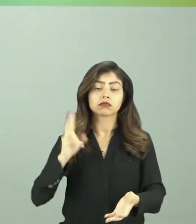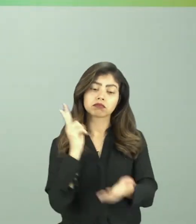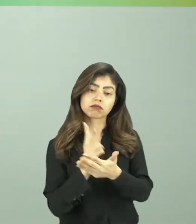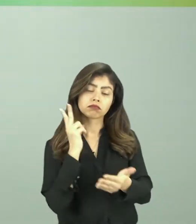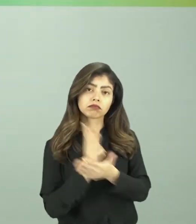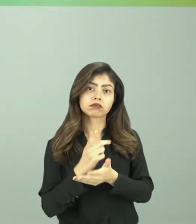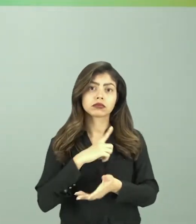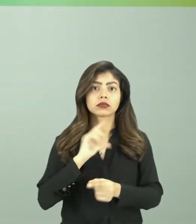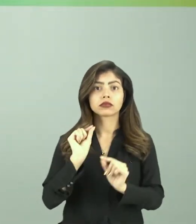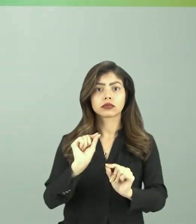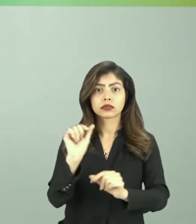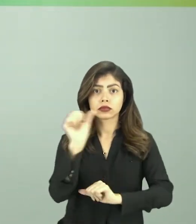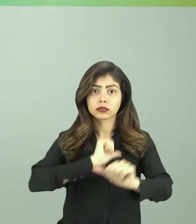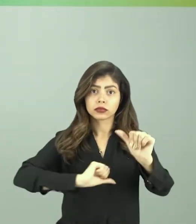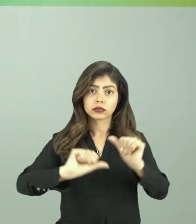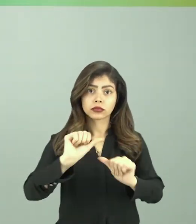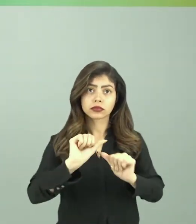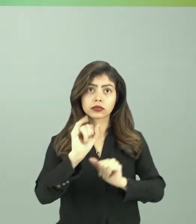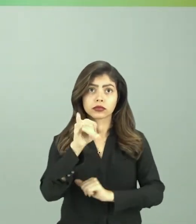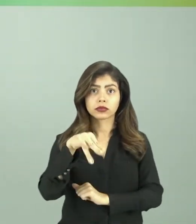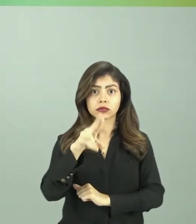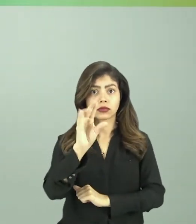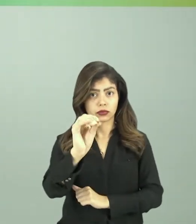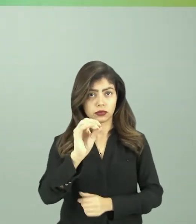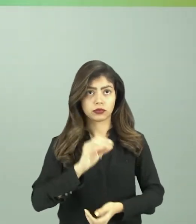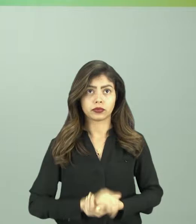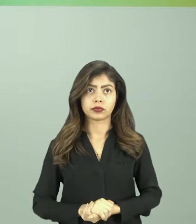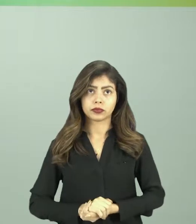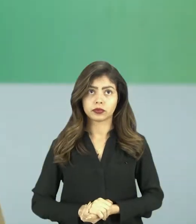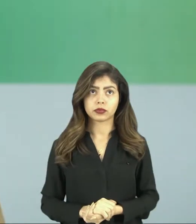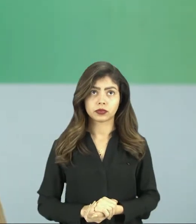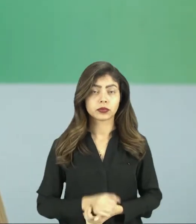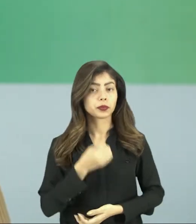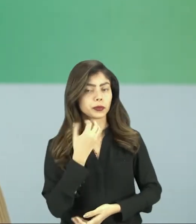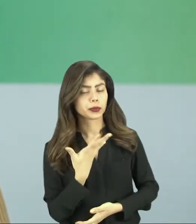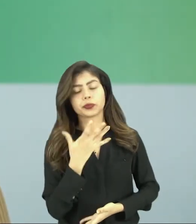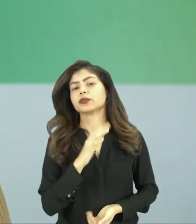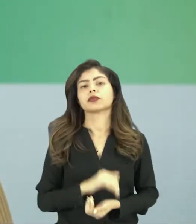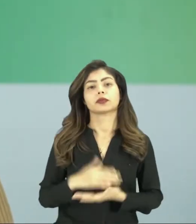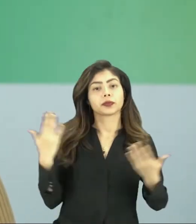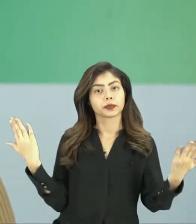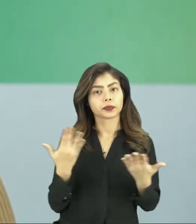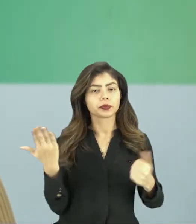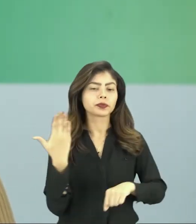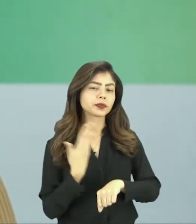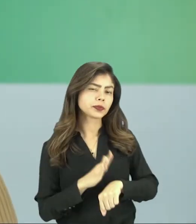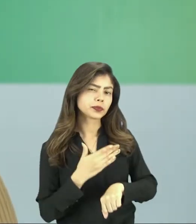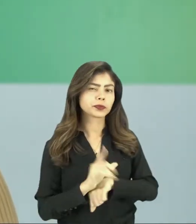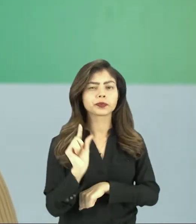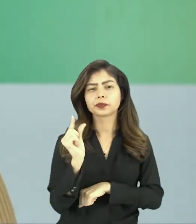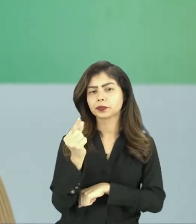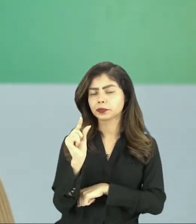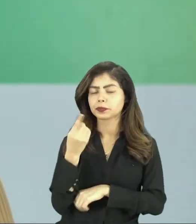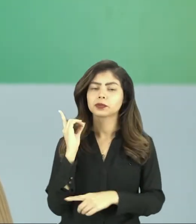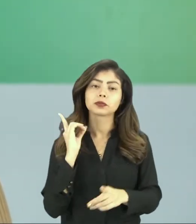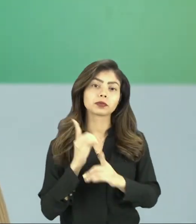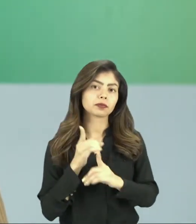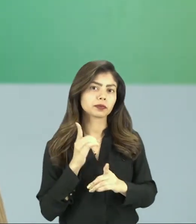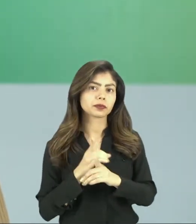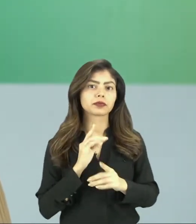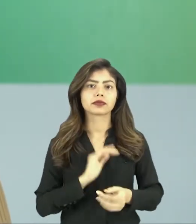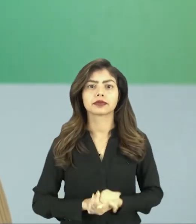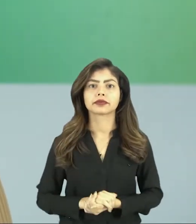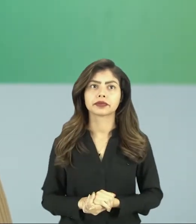que ocorra a formação do íon H+. Bom, e aqui a gente vai exercitar para a gente estar